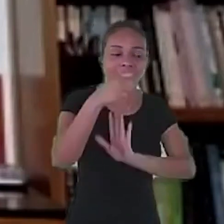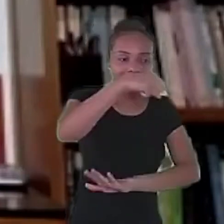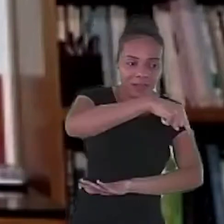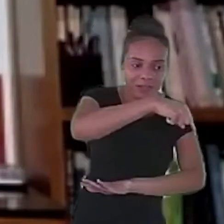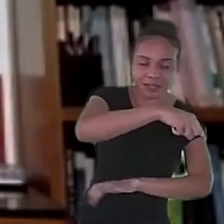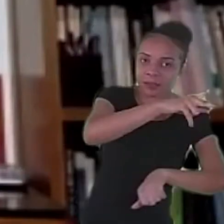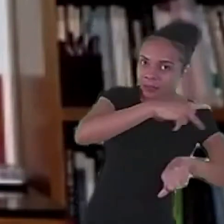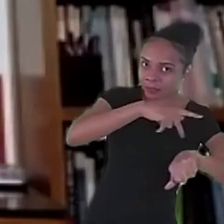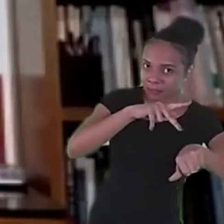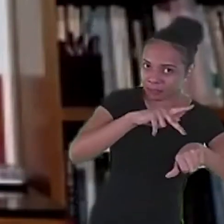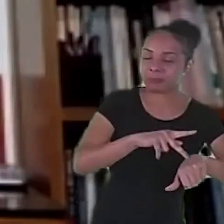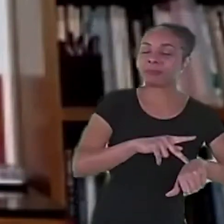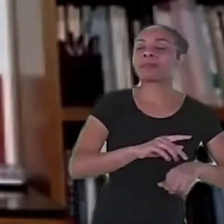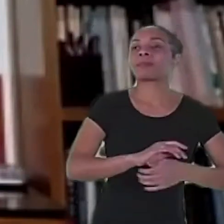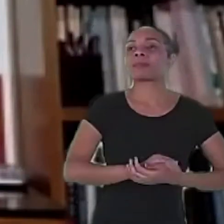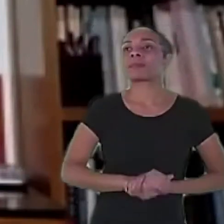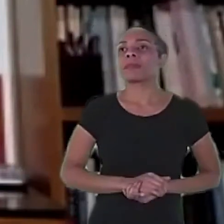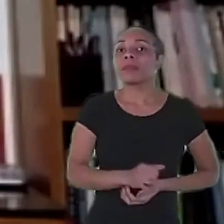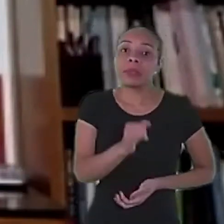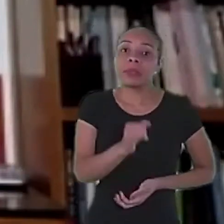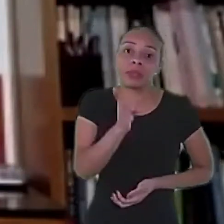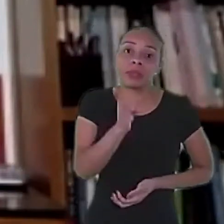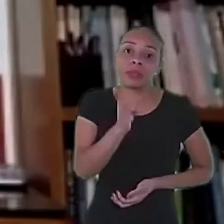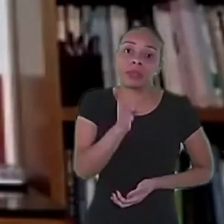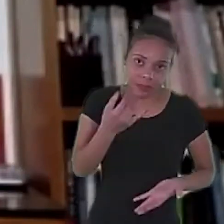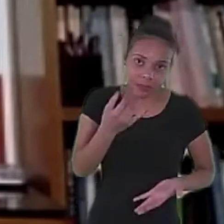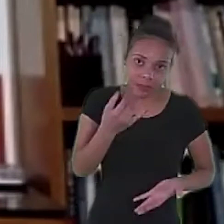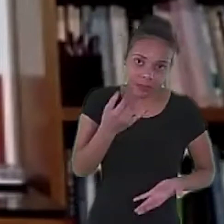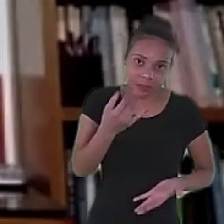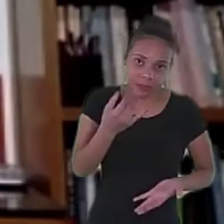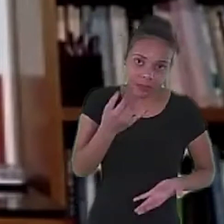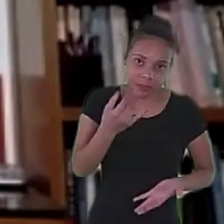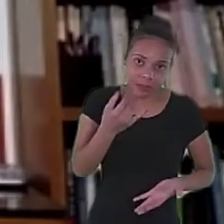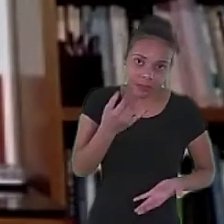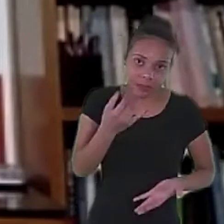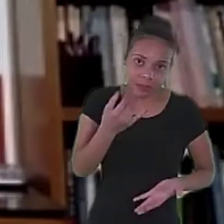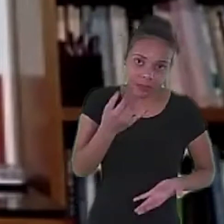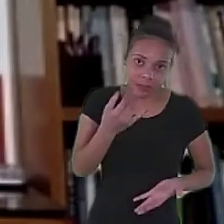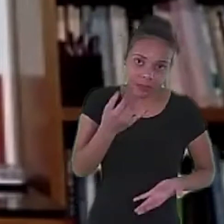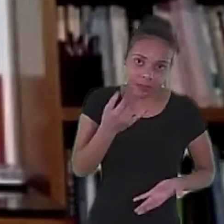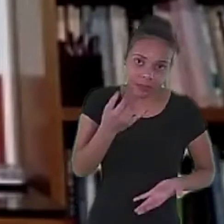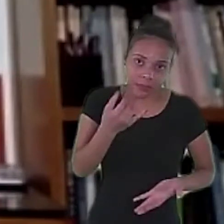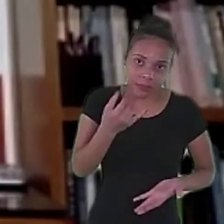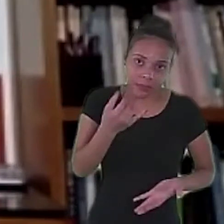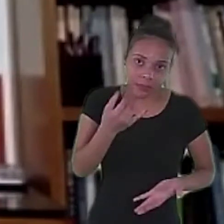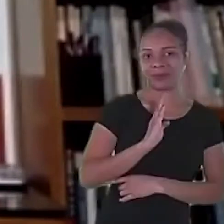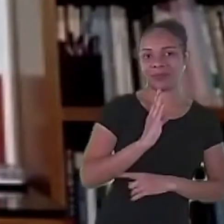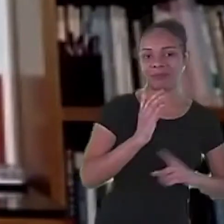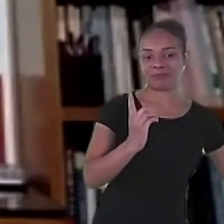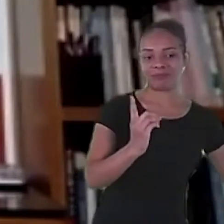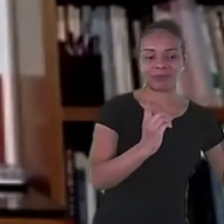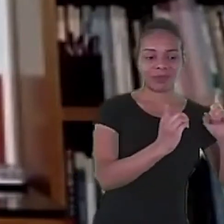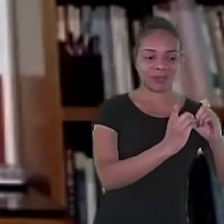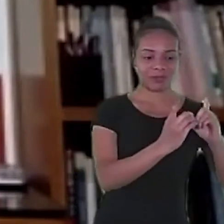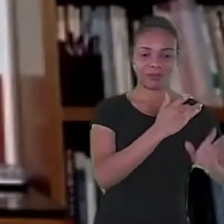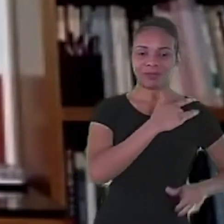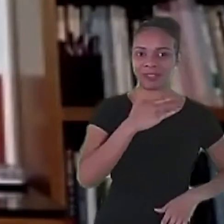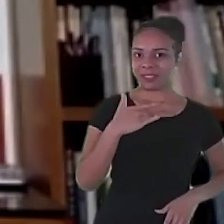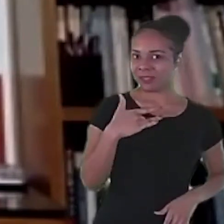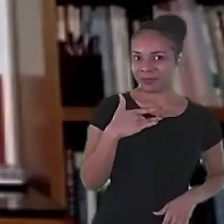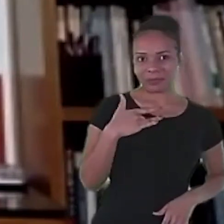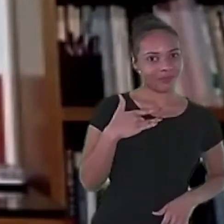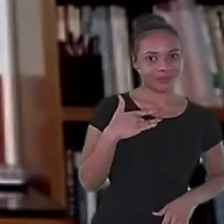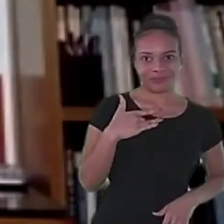por exemplo, não há uma gratuidade para o atendimento da saúde.